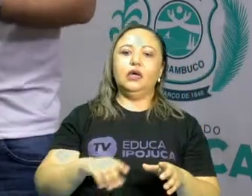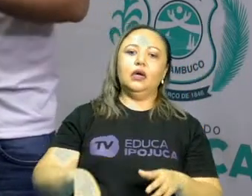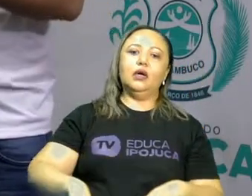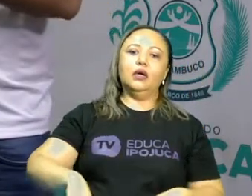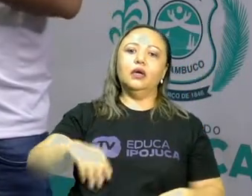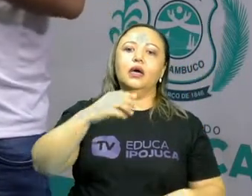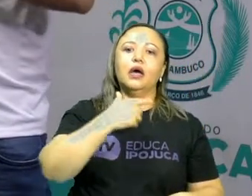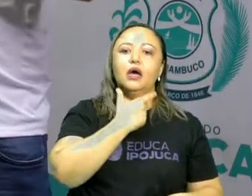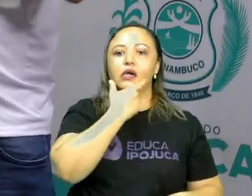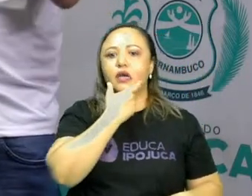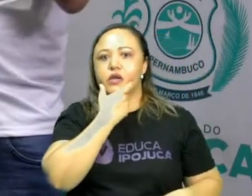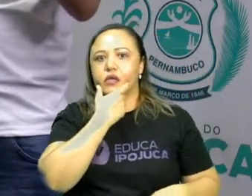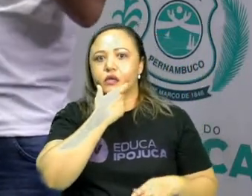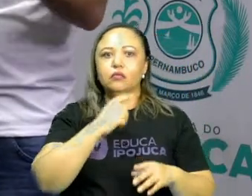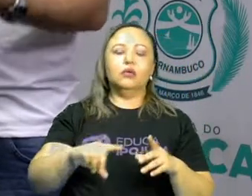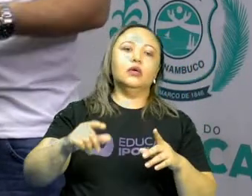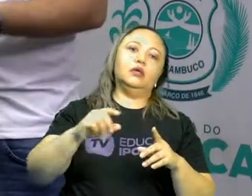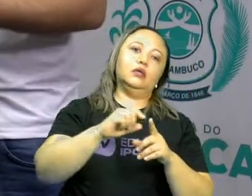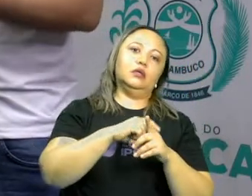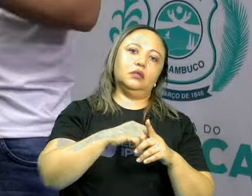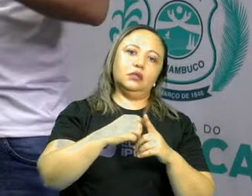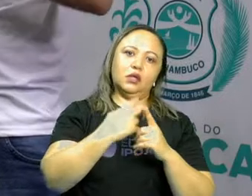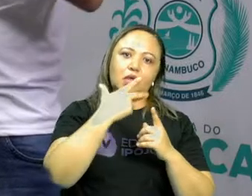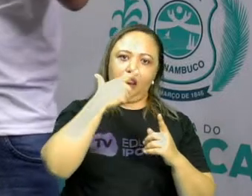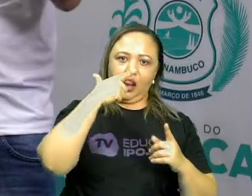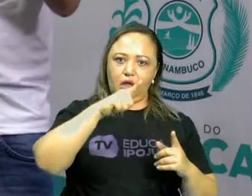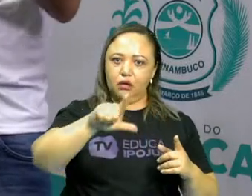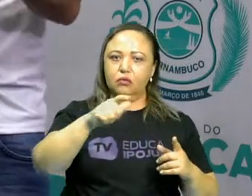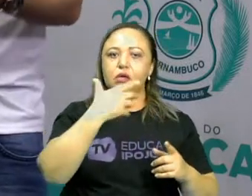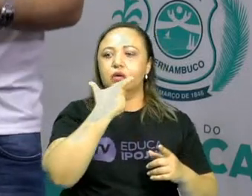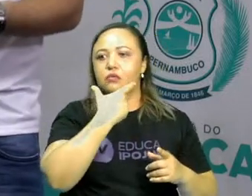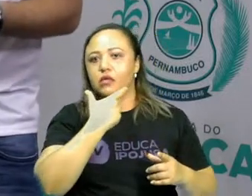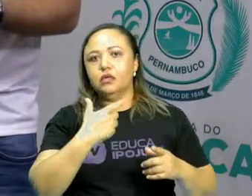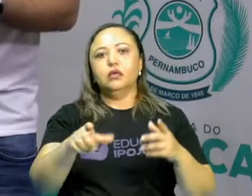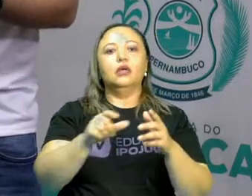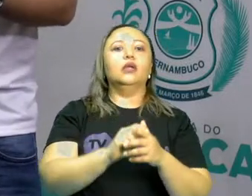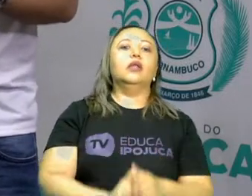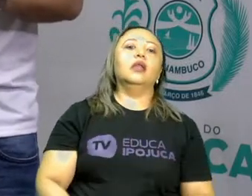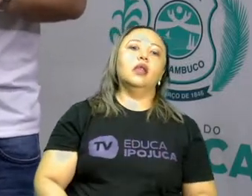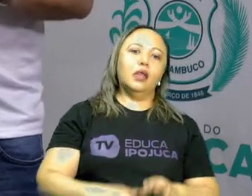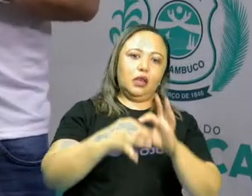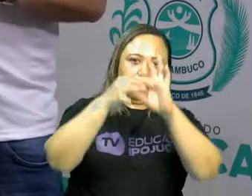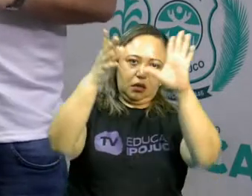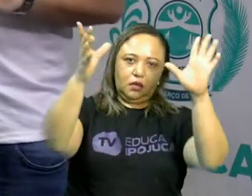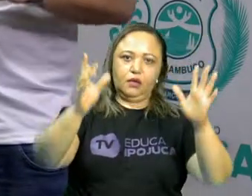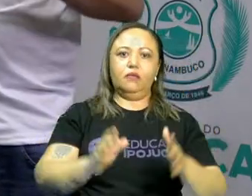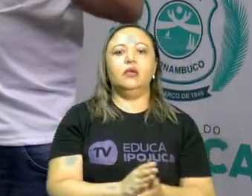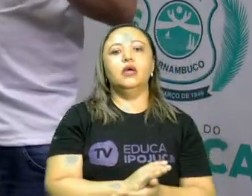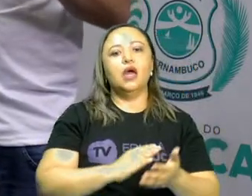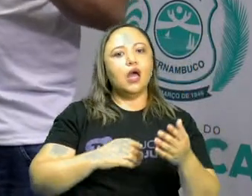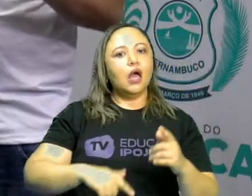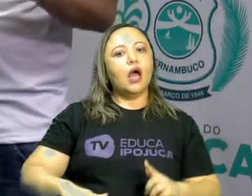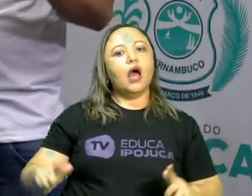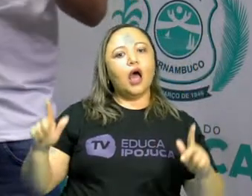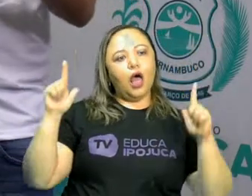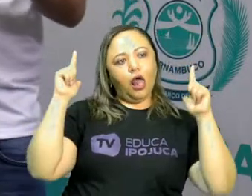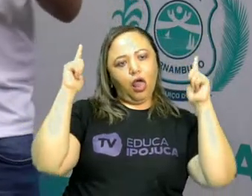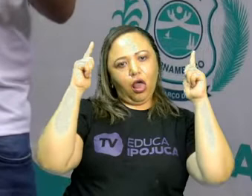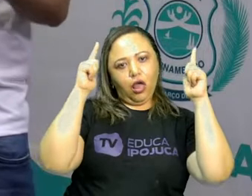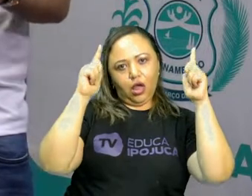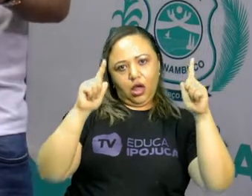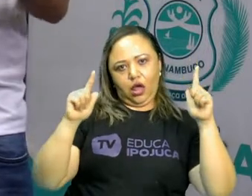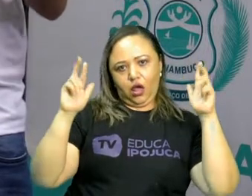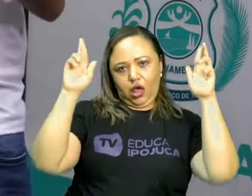dos Estados Unidos a Revolução Francesa também acho revolução é né eu posso esses fatores